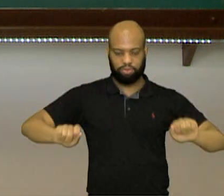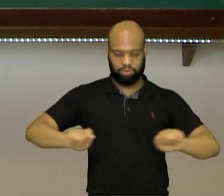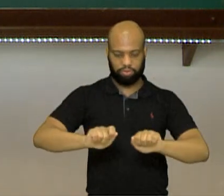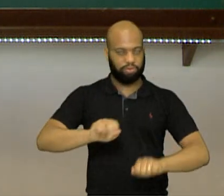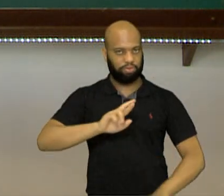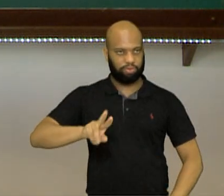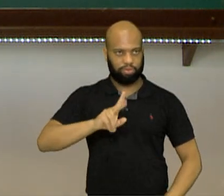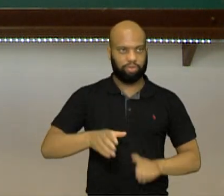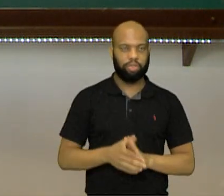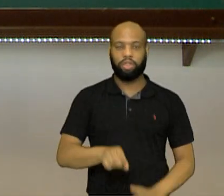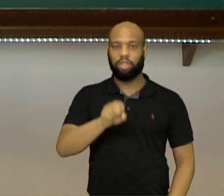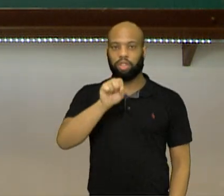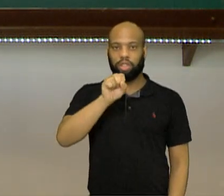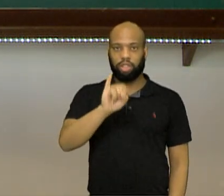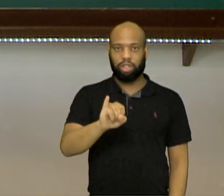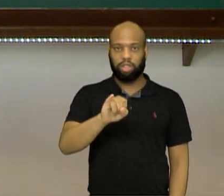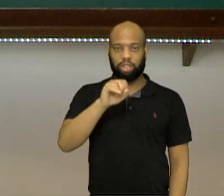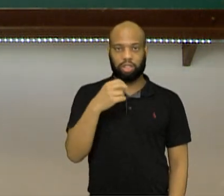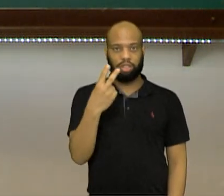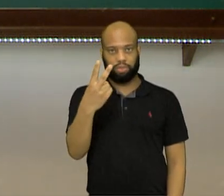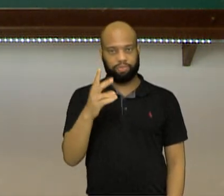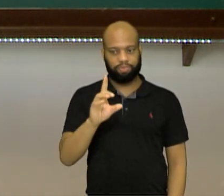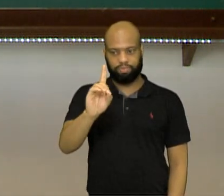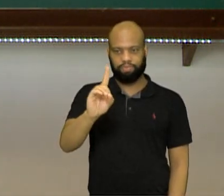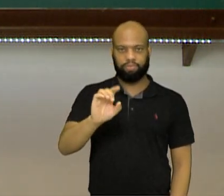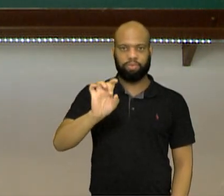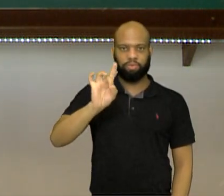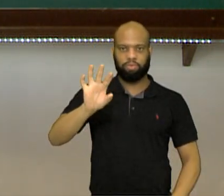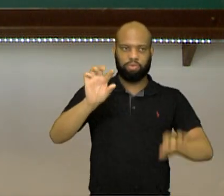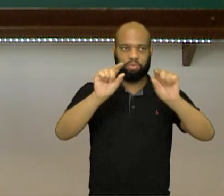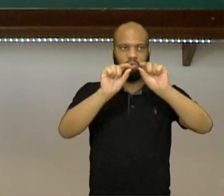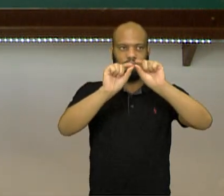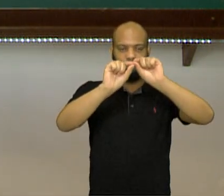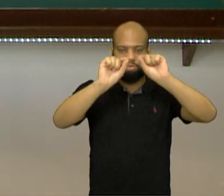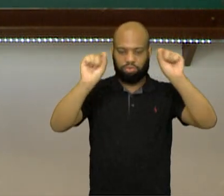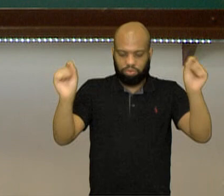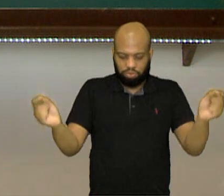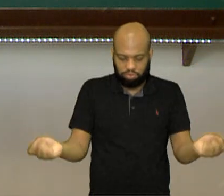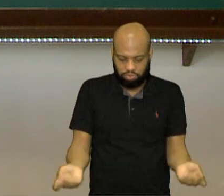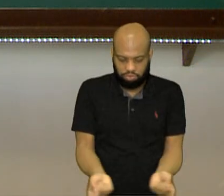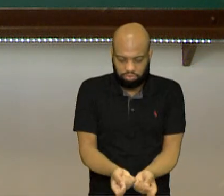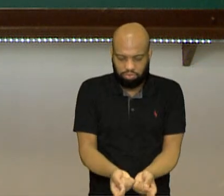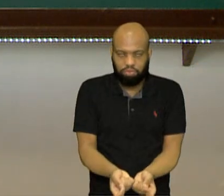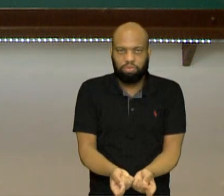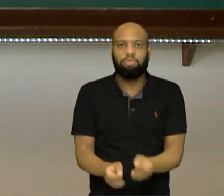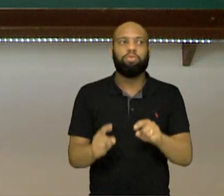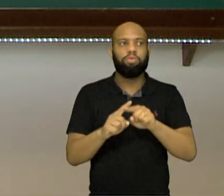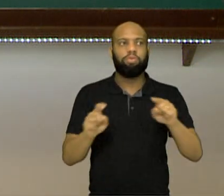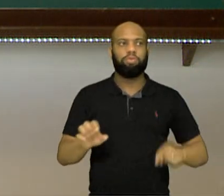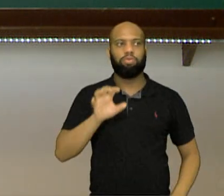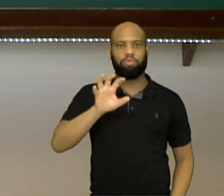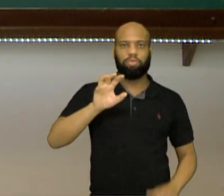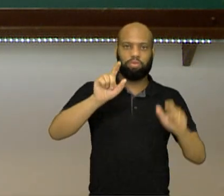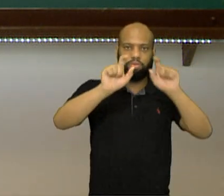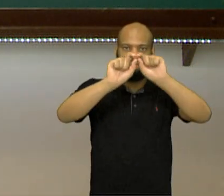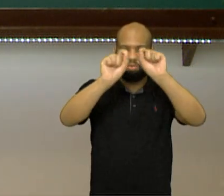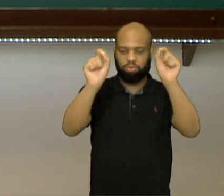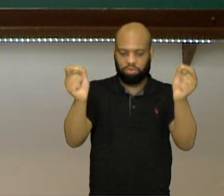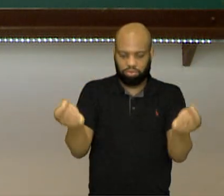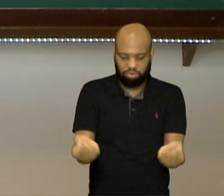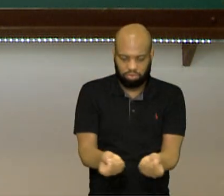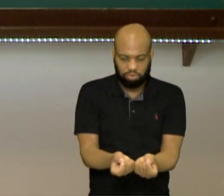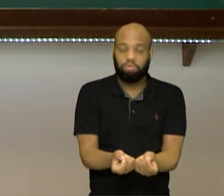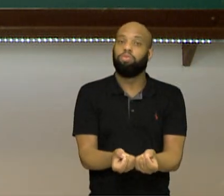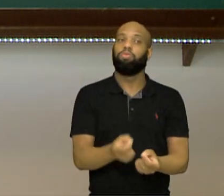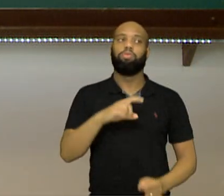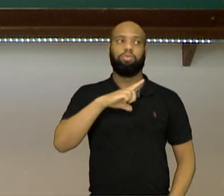Se fosse bidimensional, seria o contorno. Como a gente está mostrando aqui, é uma circunferência. Mas essa circunferência só tem